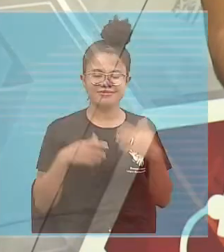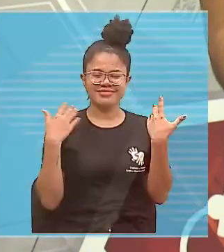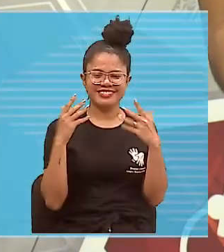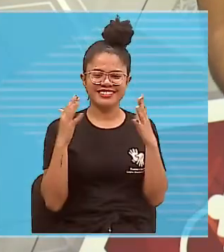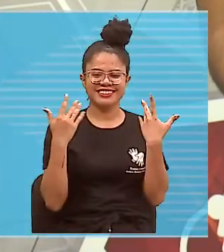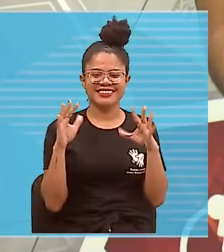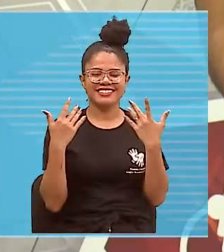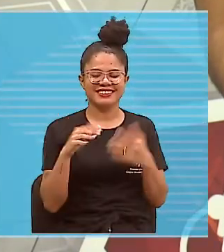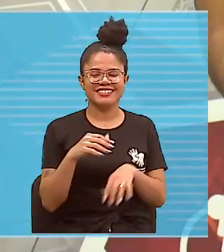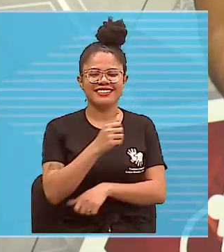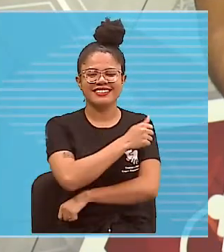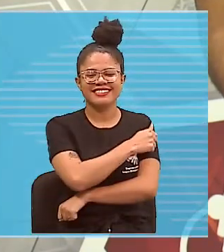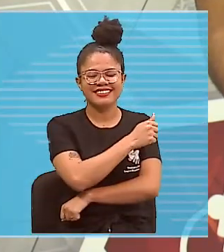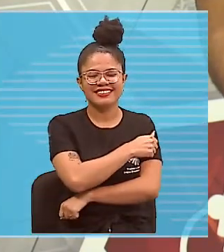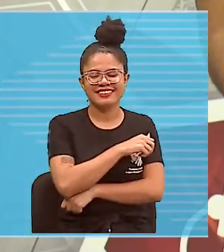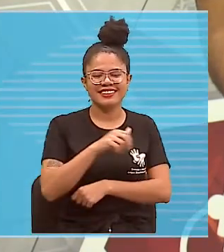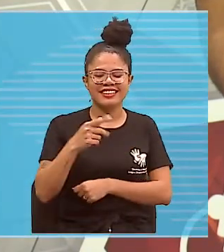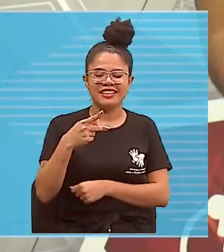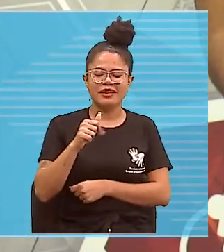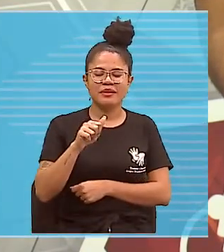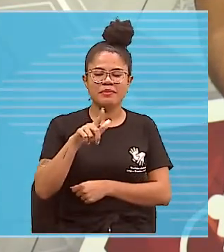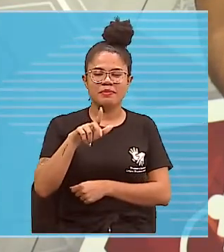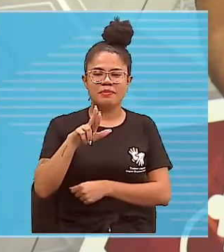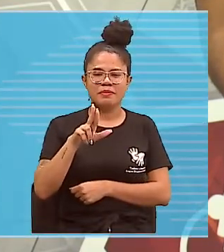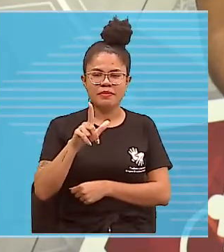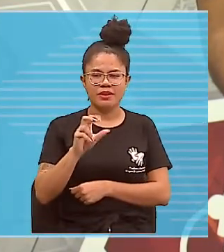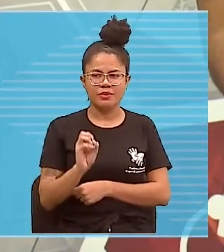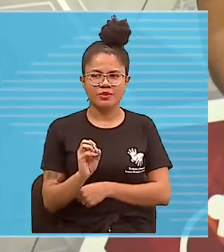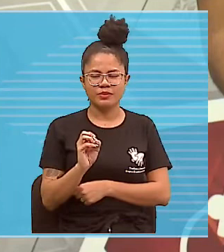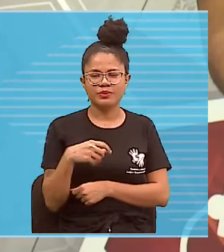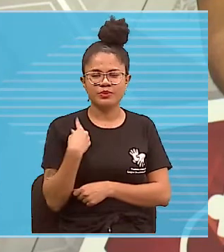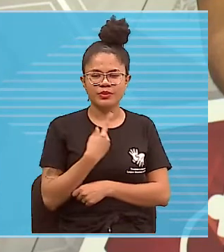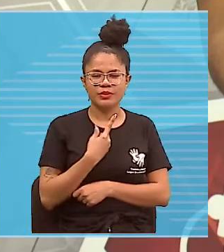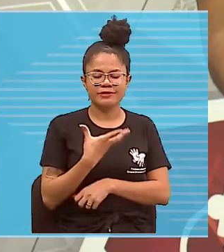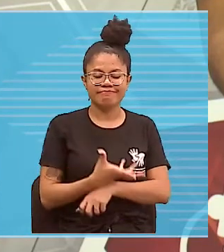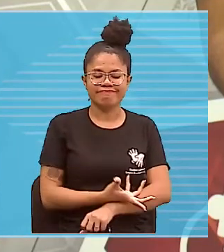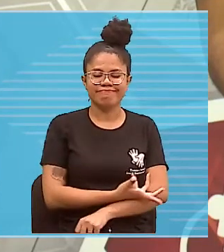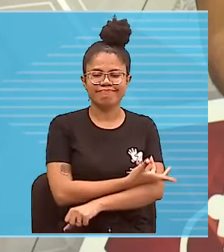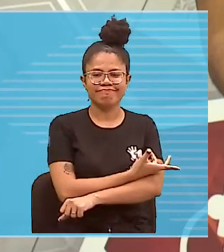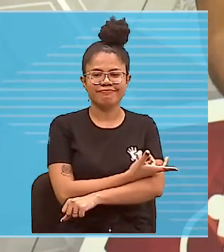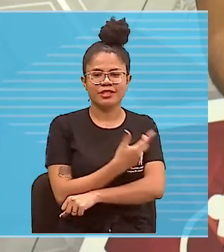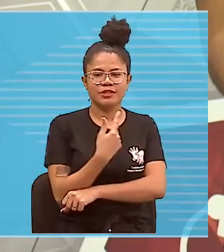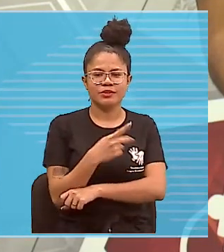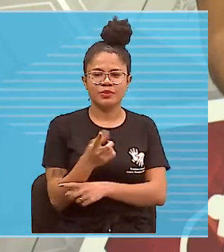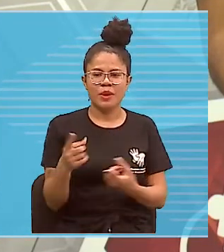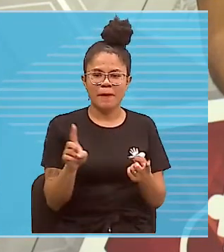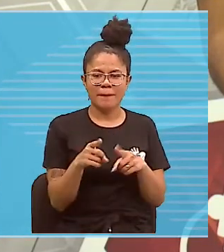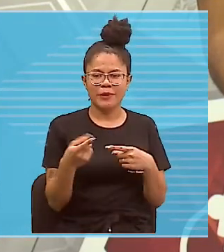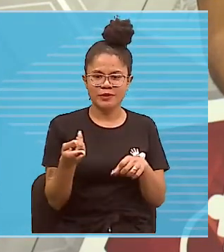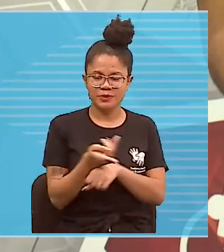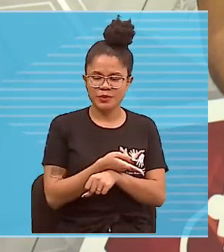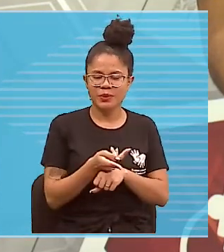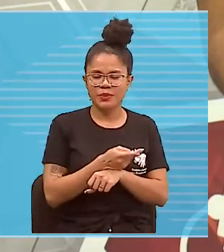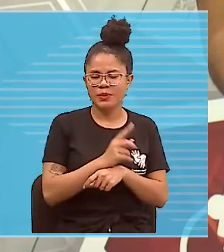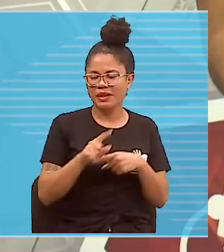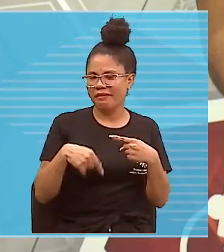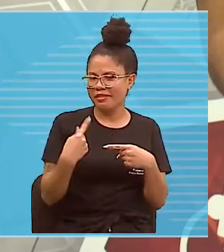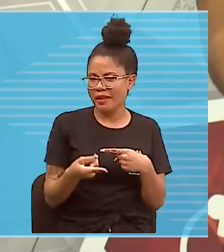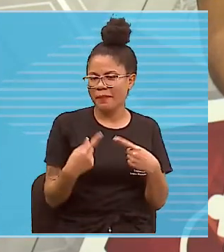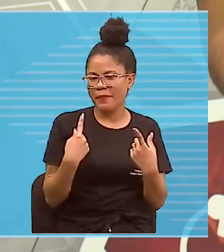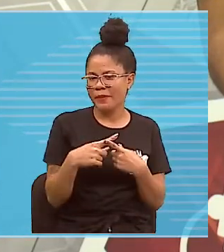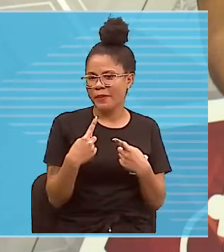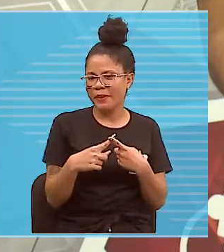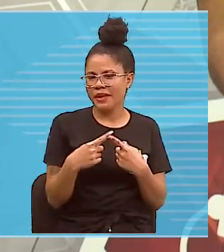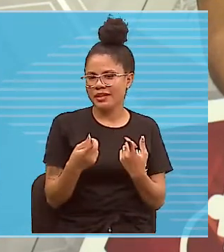Parabéns ao aluno Paulo. A gente ficou aqui emocionado com essa música belíssima. Vou até procurar depois, porque as meninas disseram que é linda